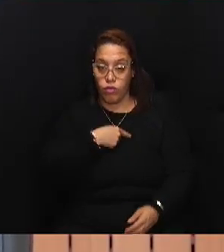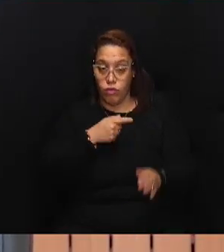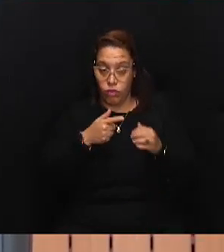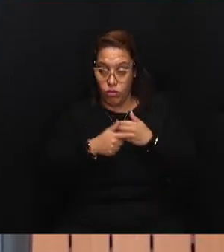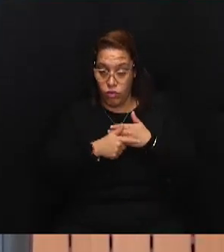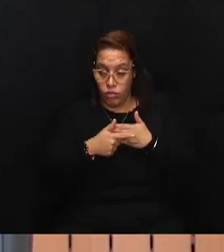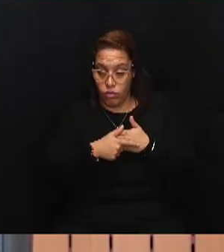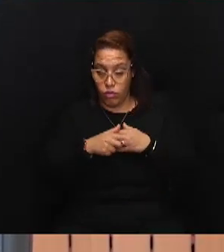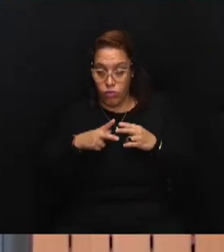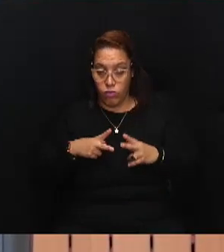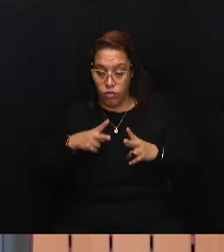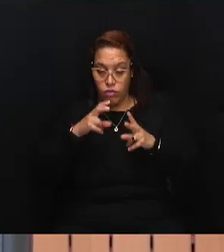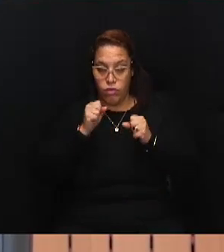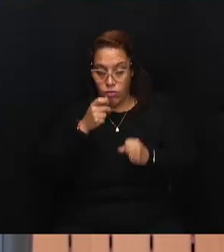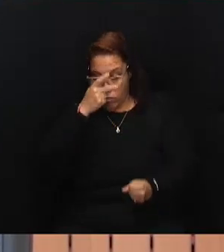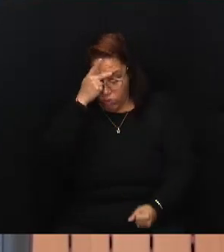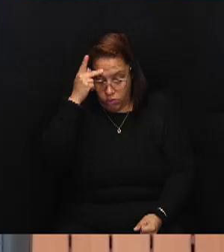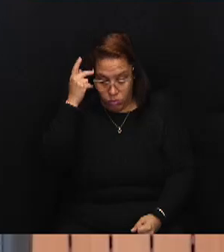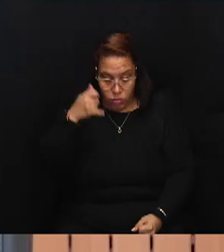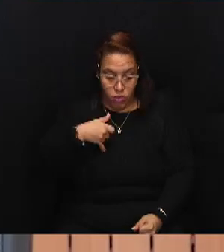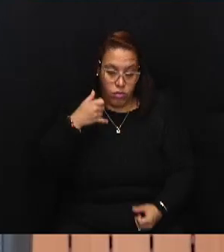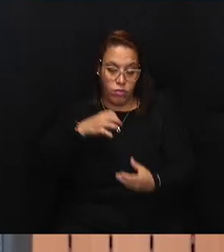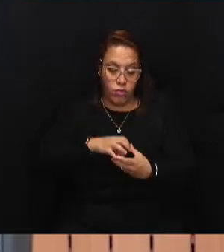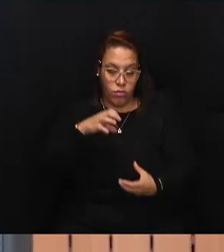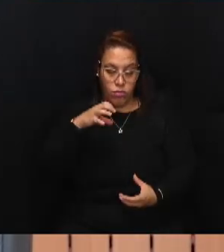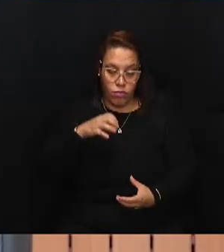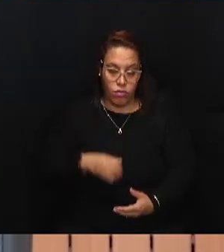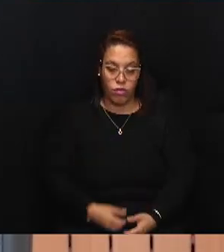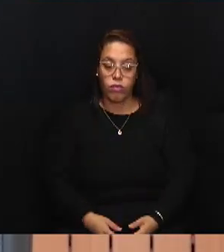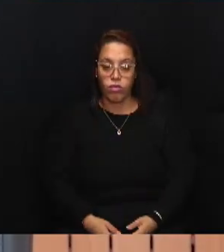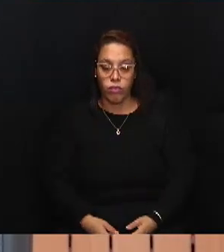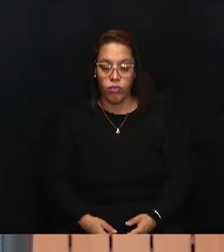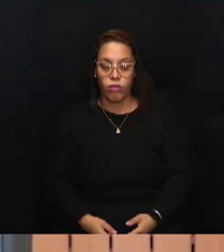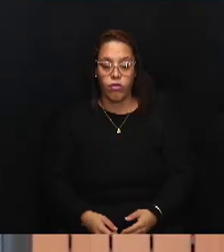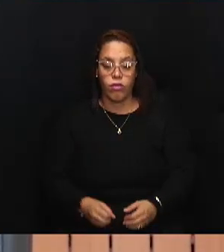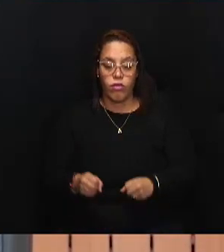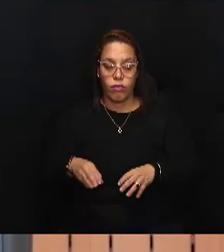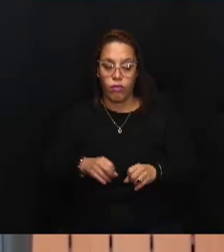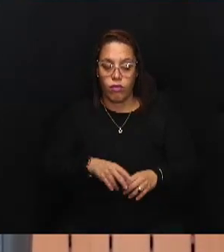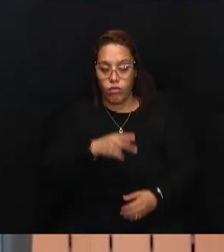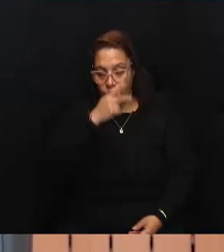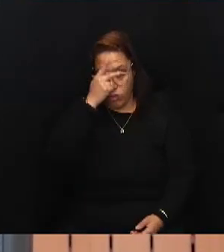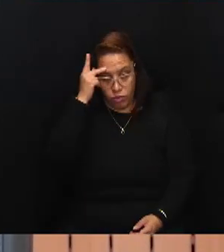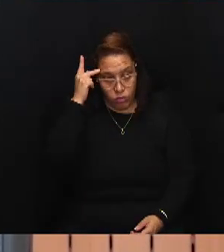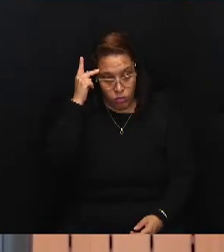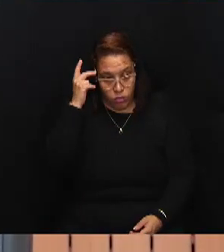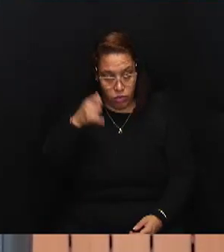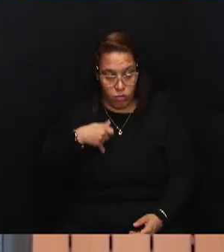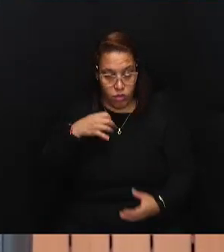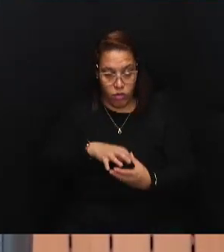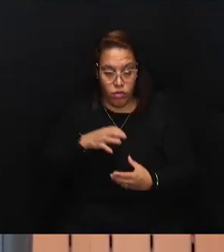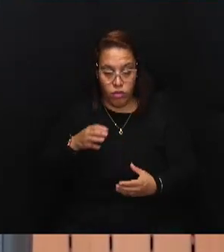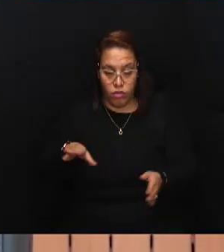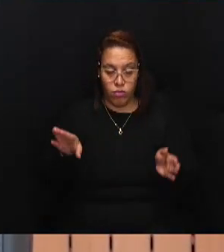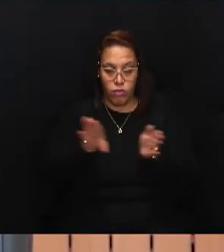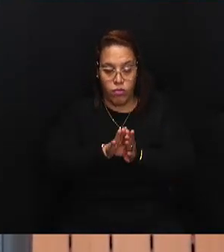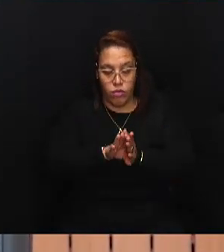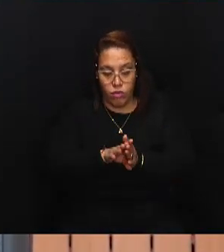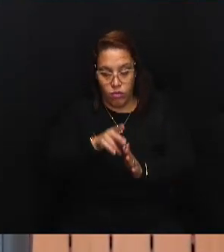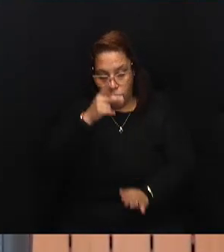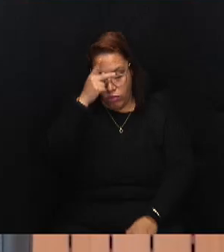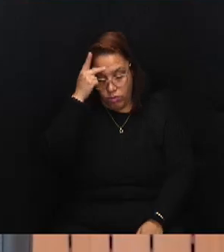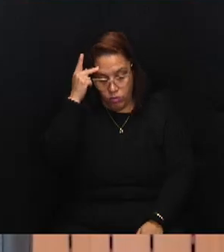é fortalecer aquela pessoa idosa, né, e orientar os direitos da pessoa idosa. Então, o que a gente quer chegar até a pessoa